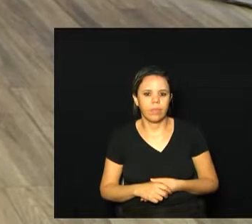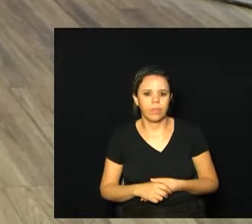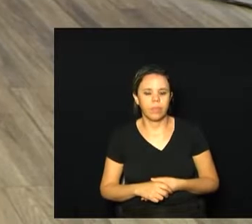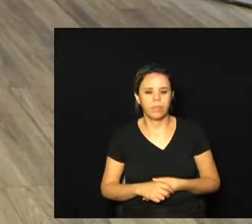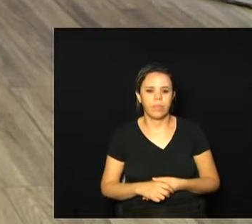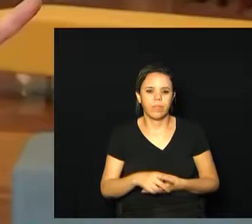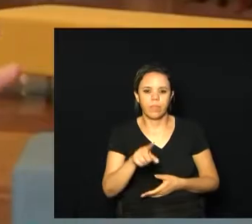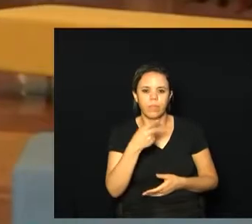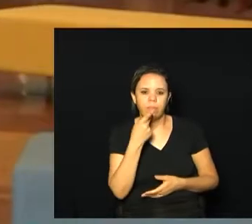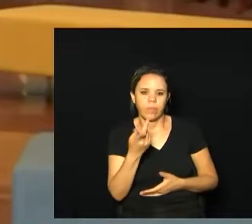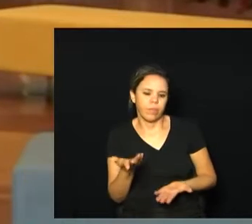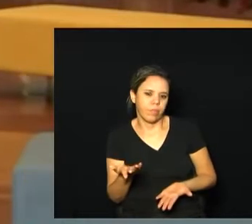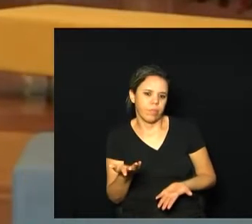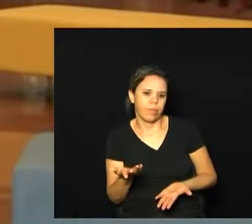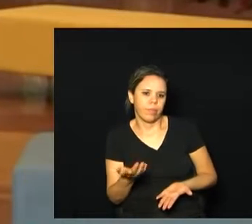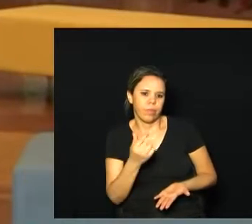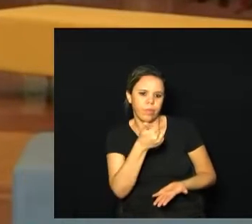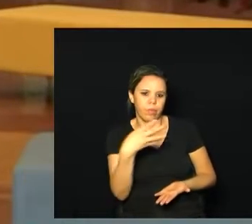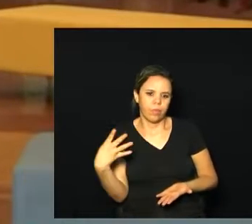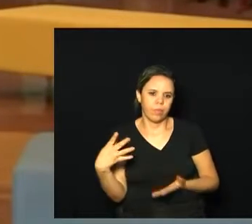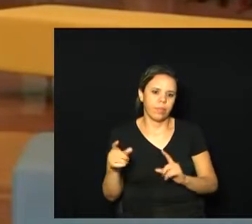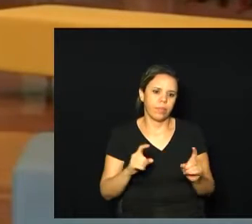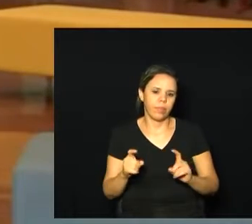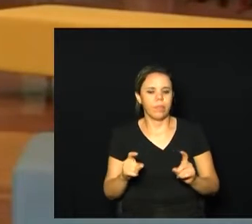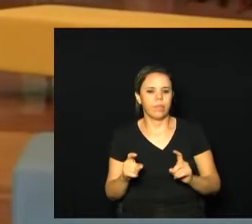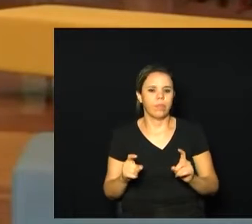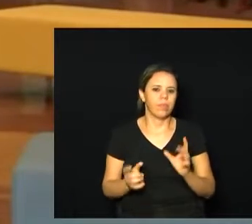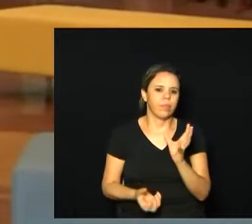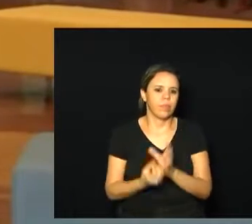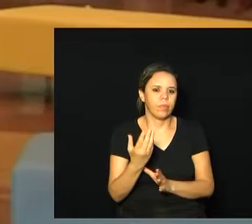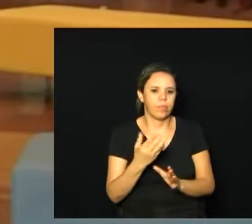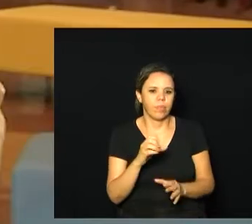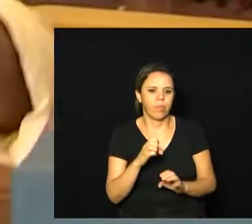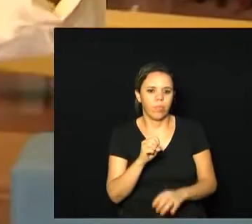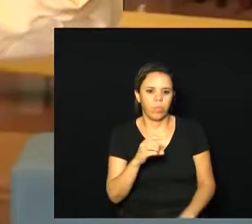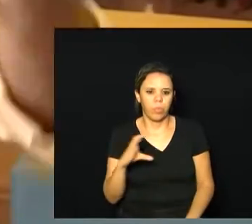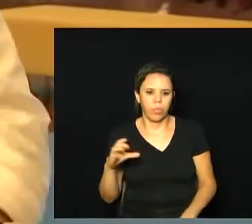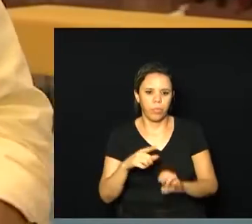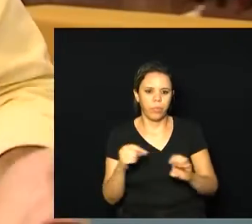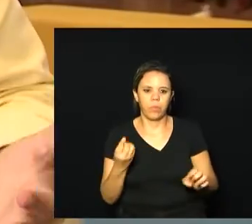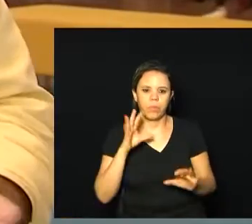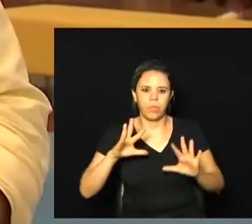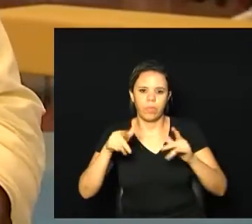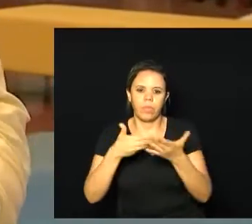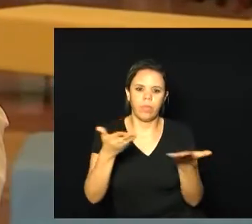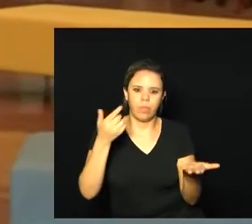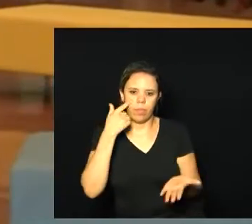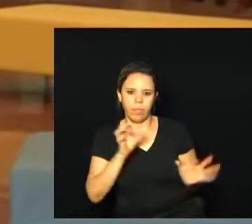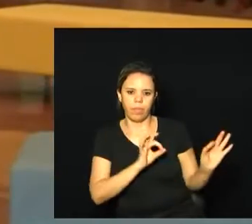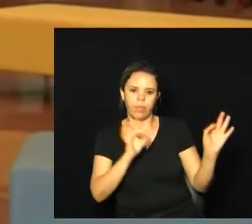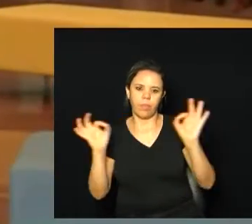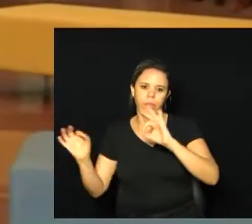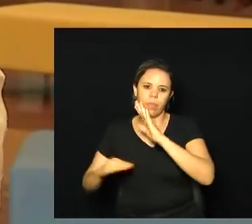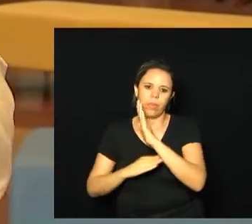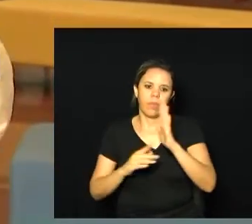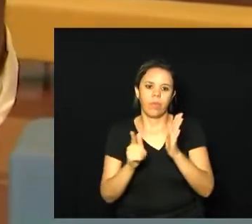Como você disse, né, Gabriel, a 14ª edição do Empreenda Senac. Boa tarde para você, boa tarde para todo mundo acompanhando aqui o